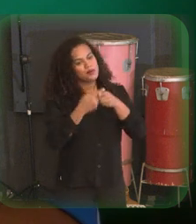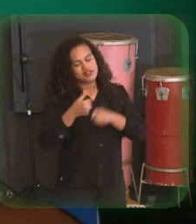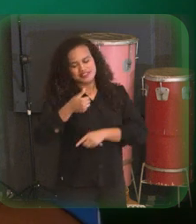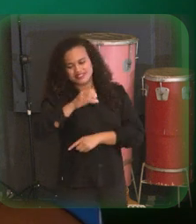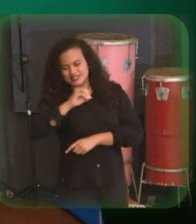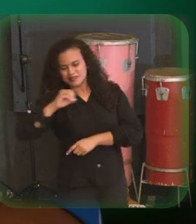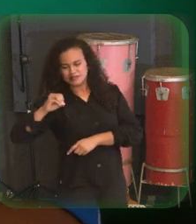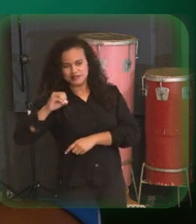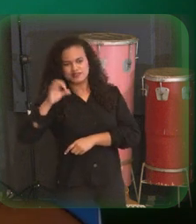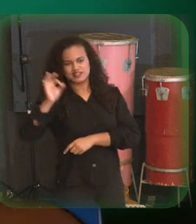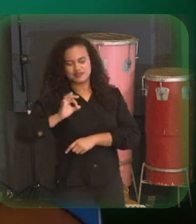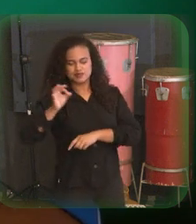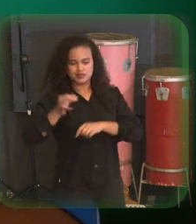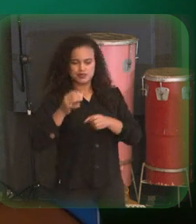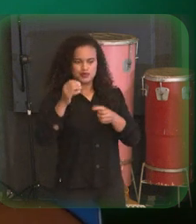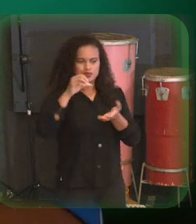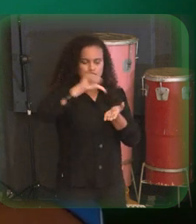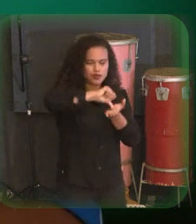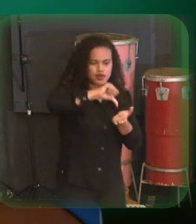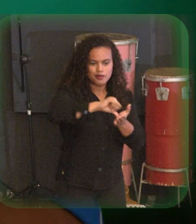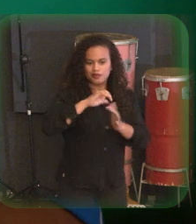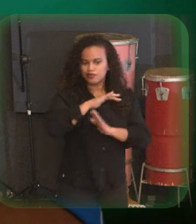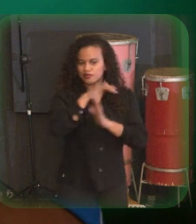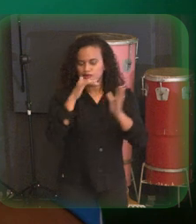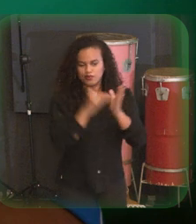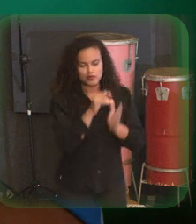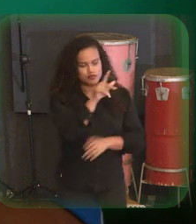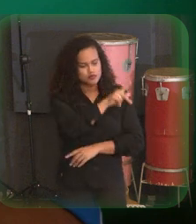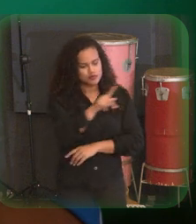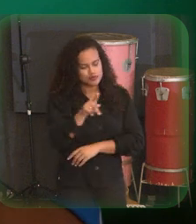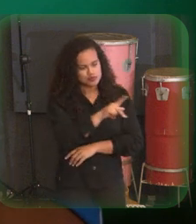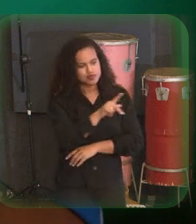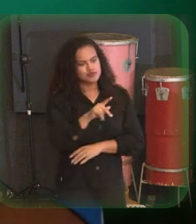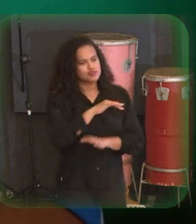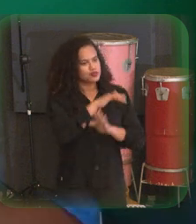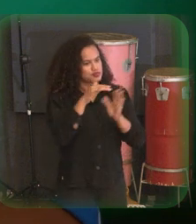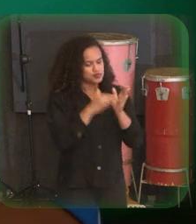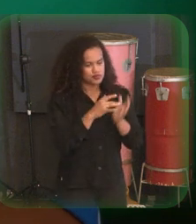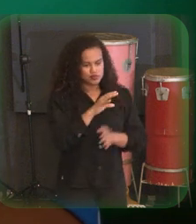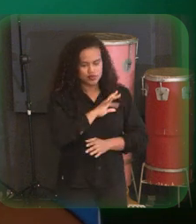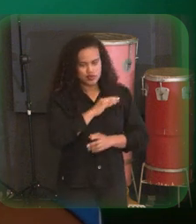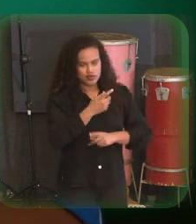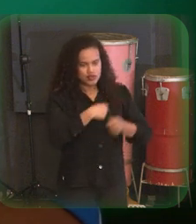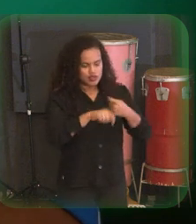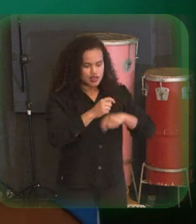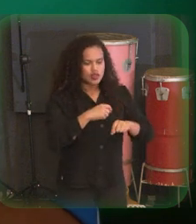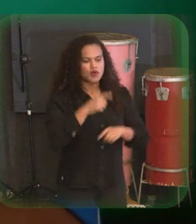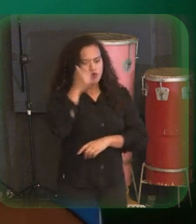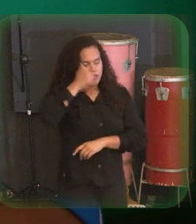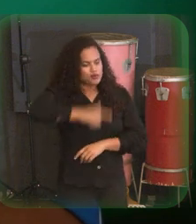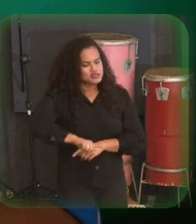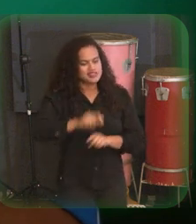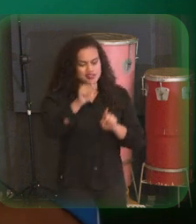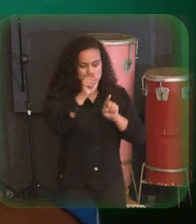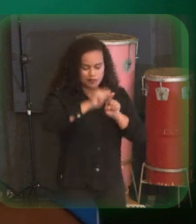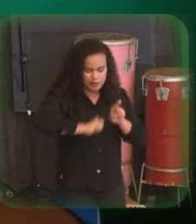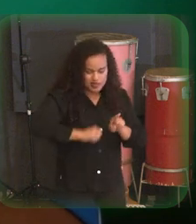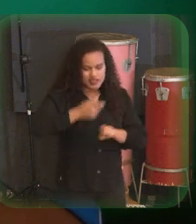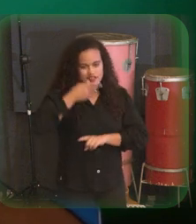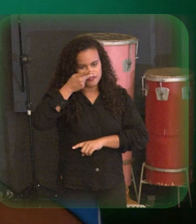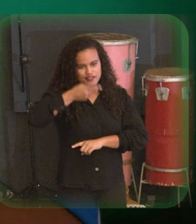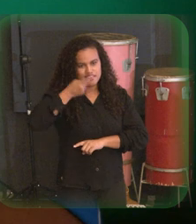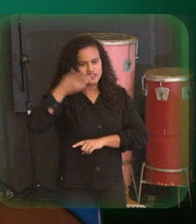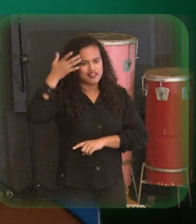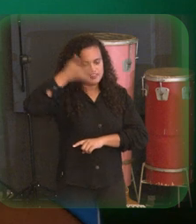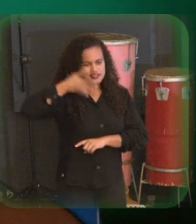campus, todos os professores, em todos os seus componentes curriculares, conseguiram, durante um mês, abordar as temáticas de